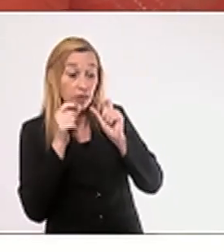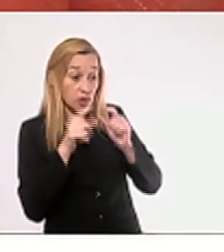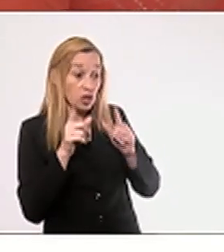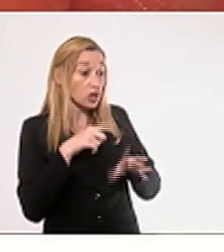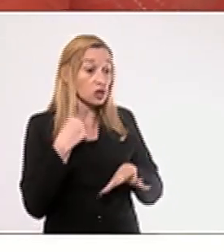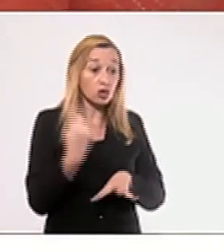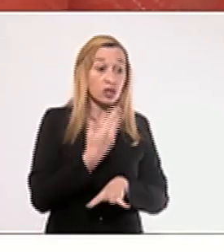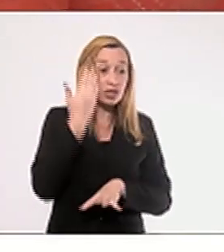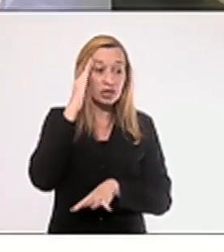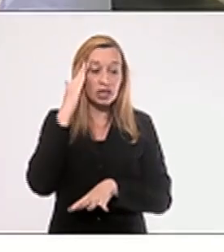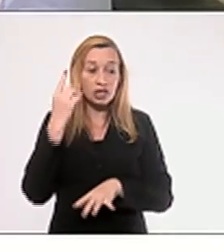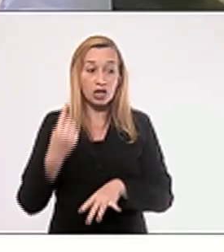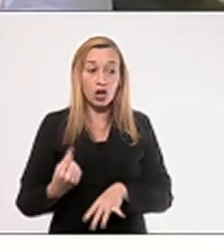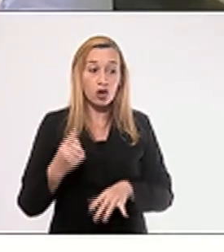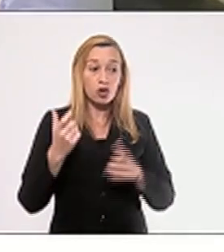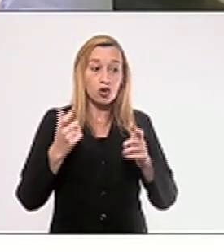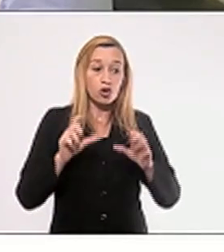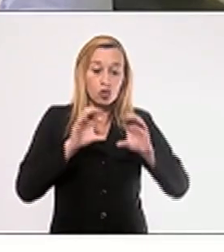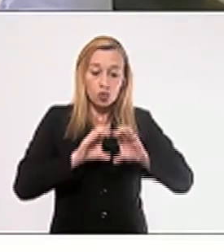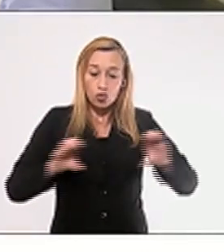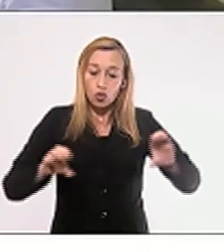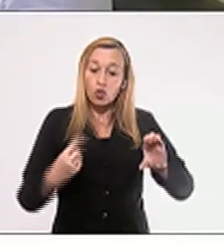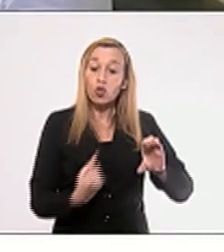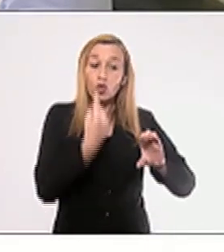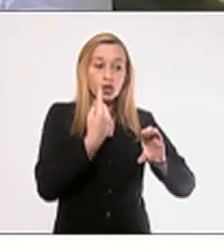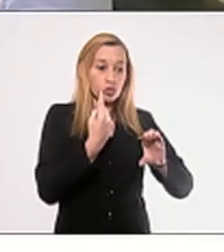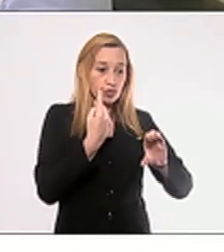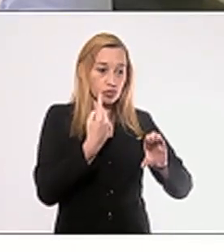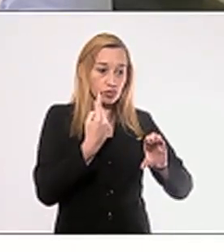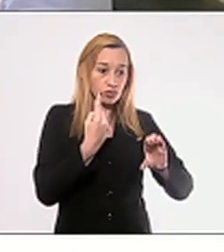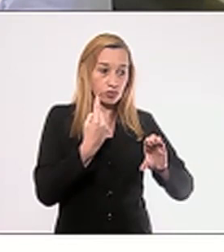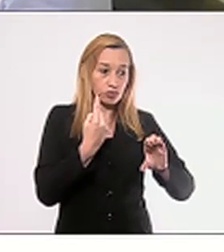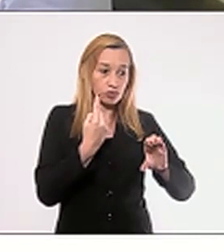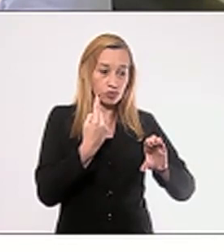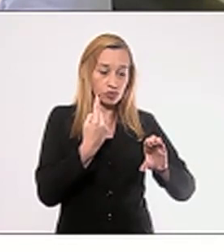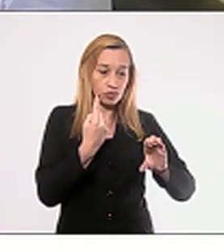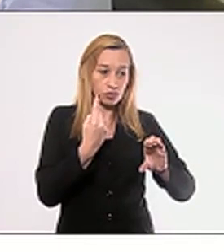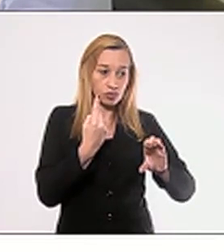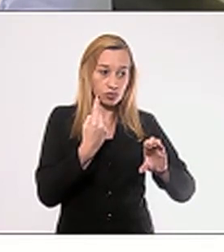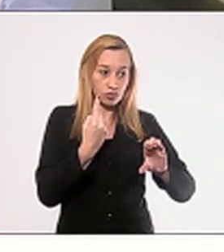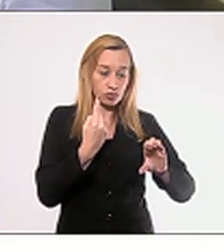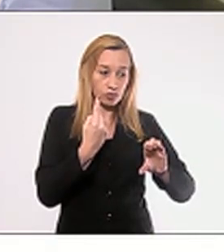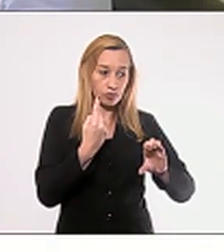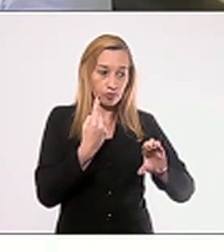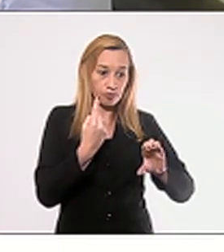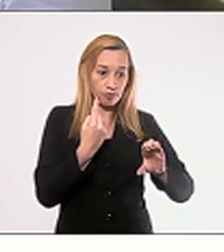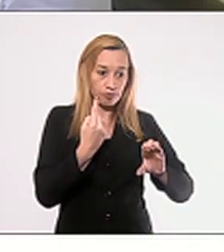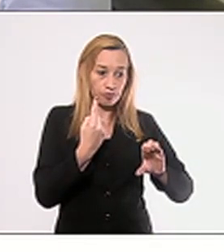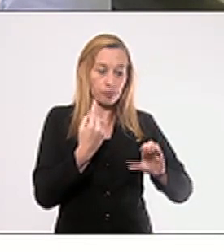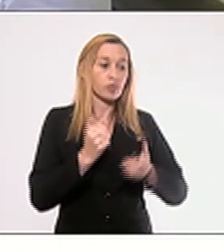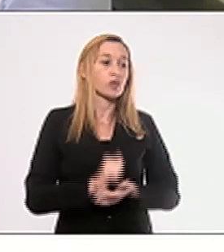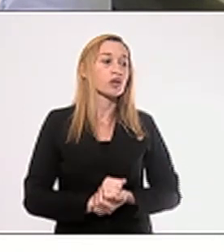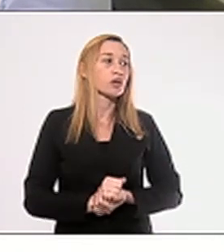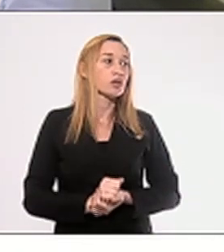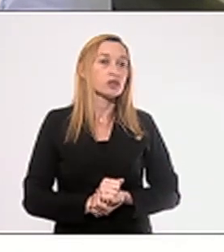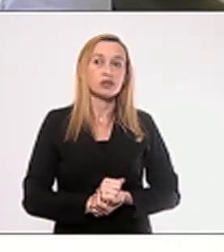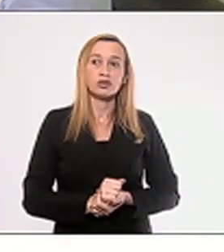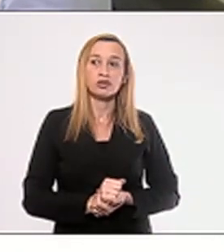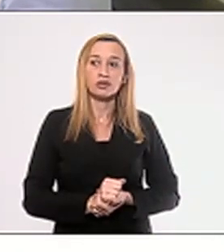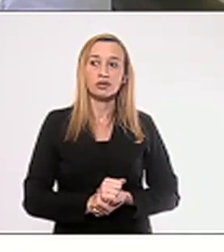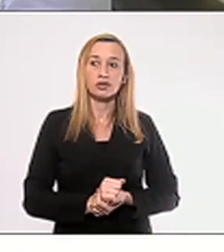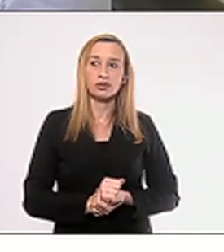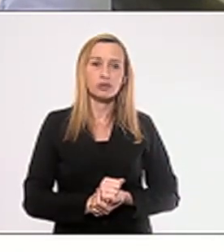um distribuidor único. Se existe um problema de ar, esse problema não pode ser pontual de apenas um domicílio, um cliente, mas